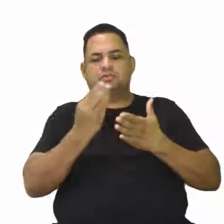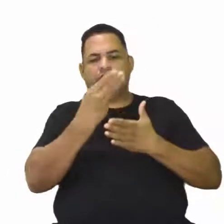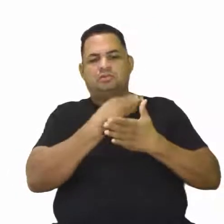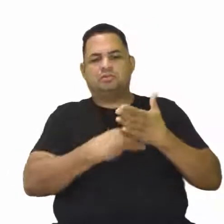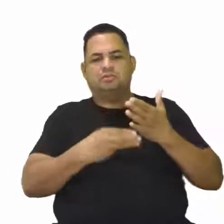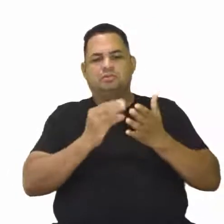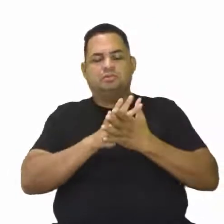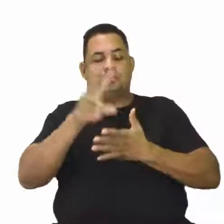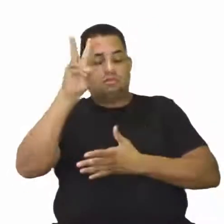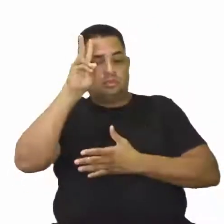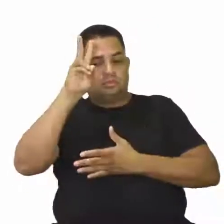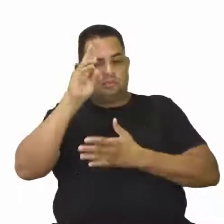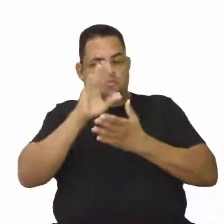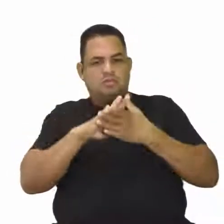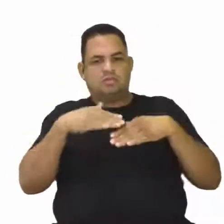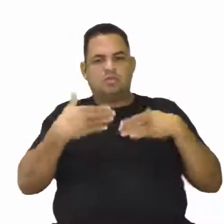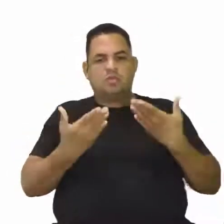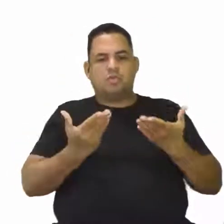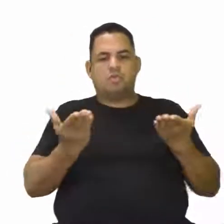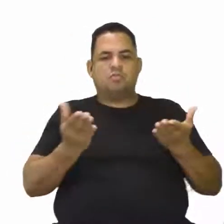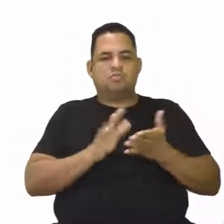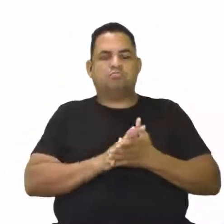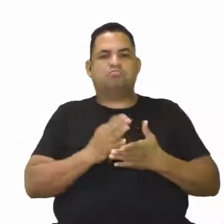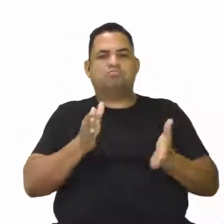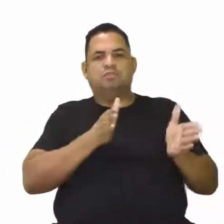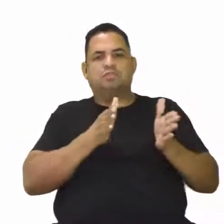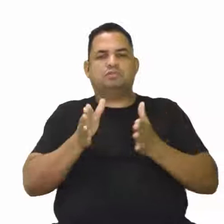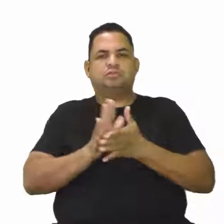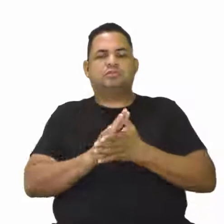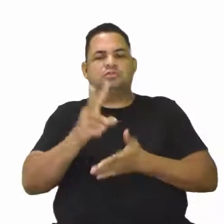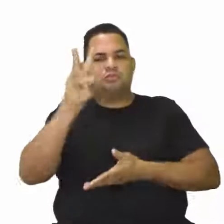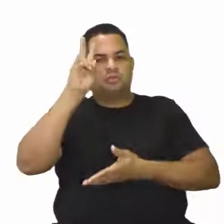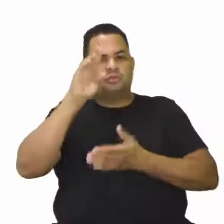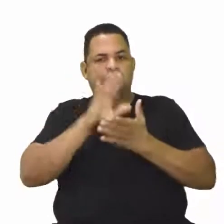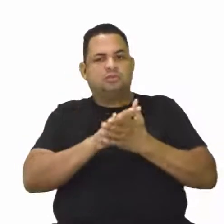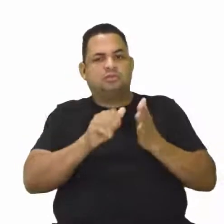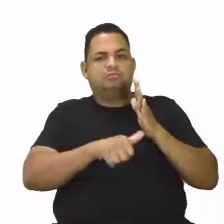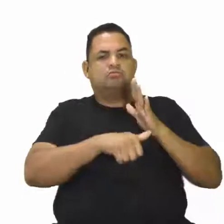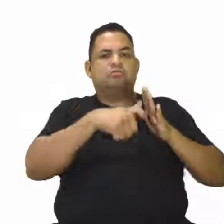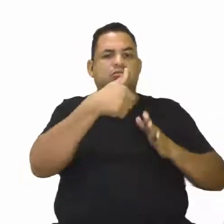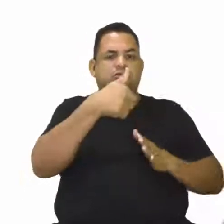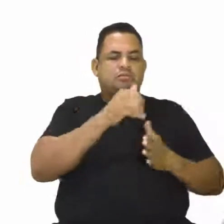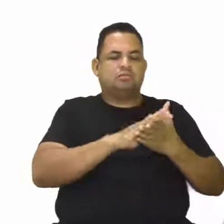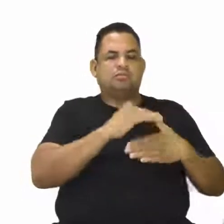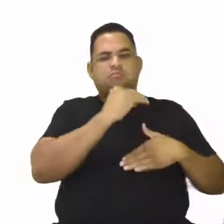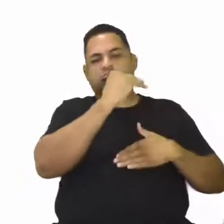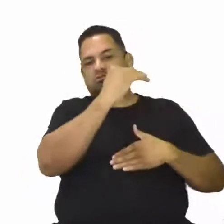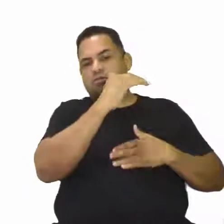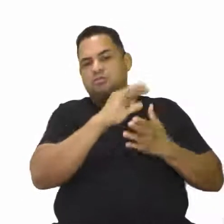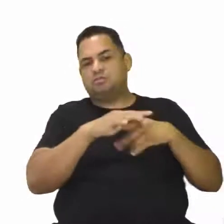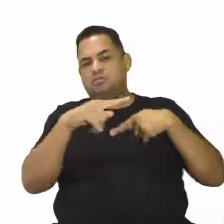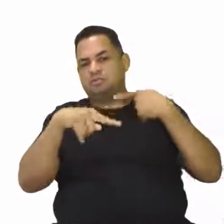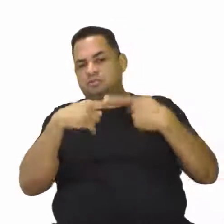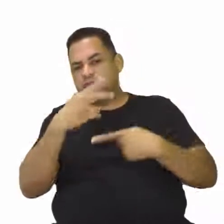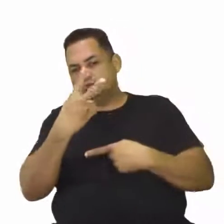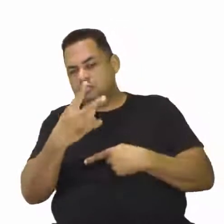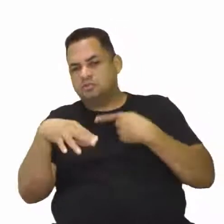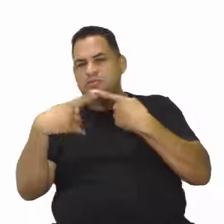conceitual de história, de um momento histórico, então você vai primeiro dizer o primeiro momento e depois o outro